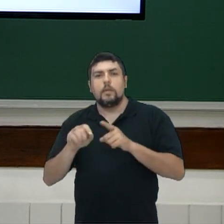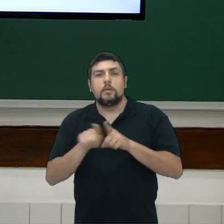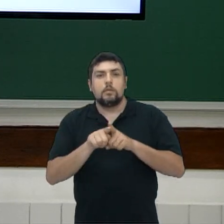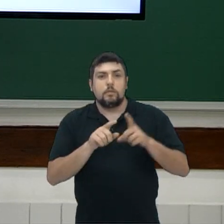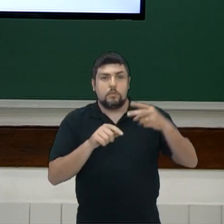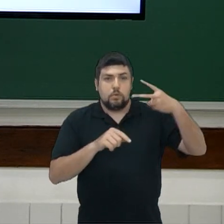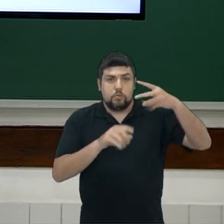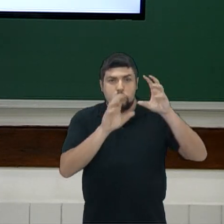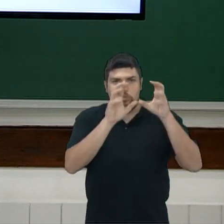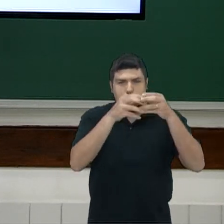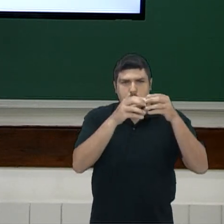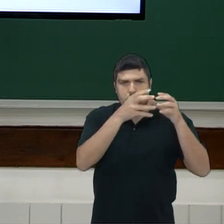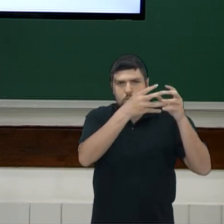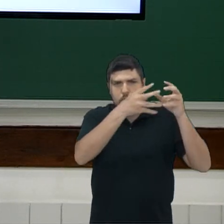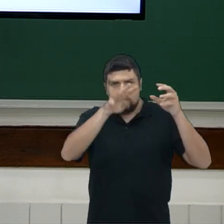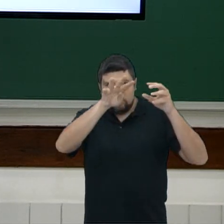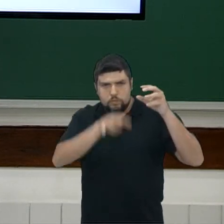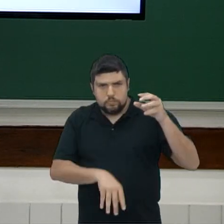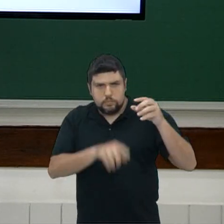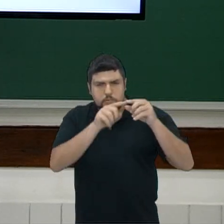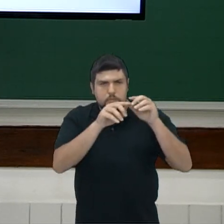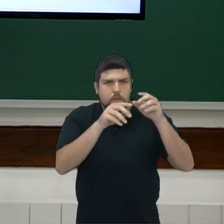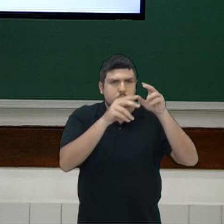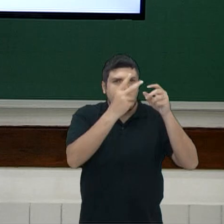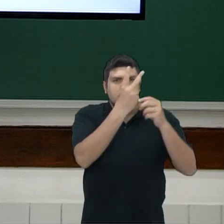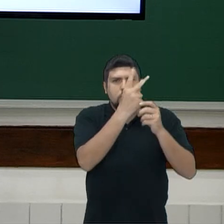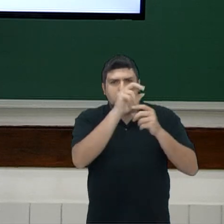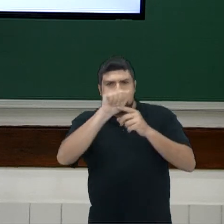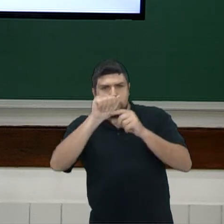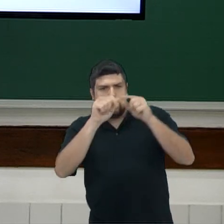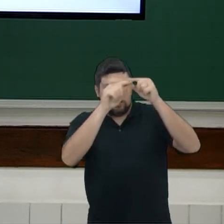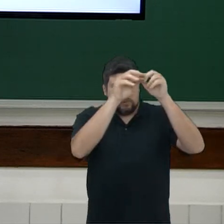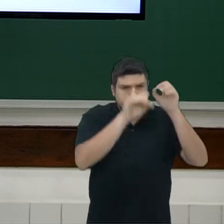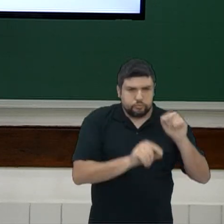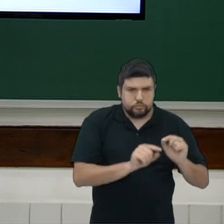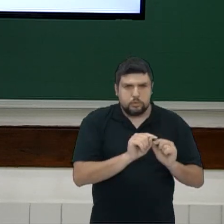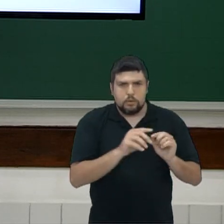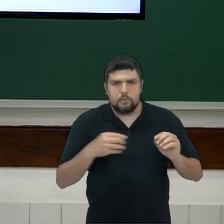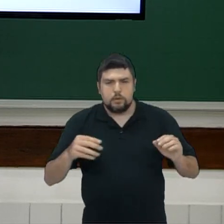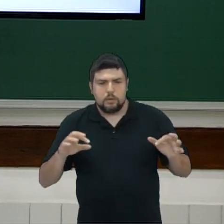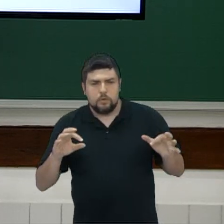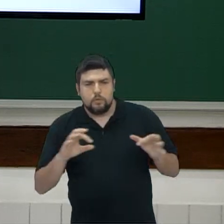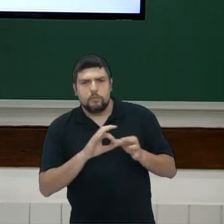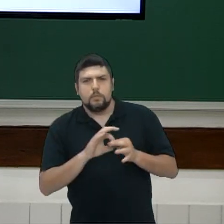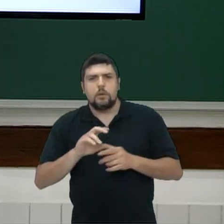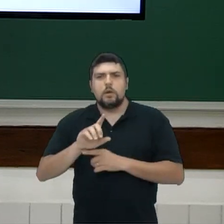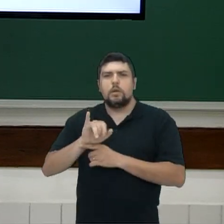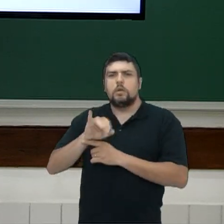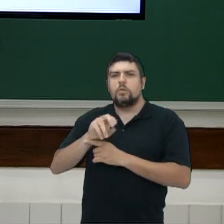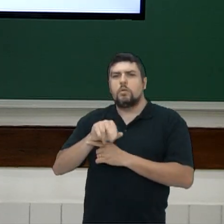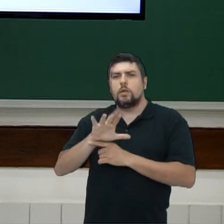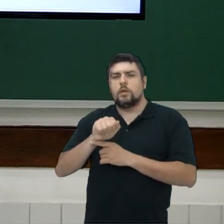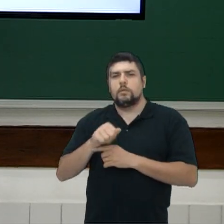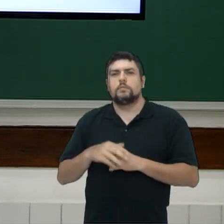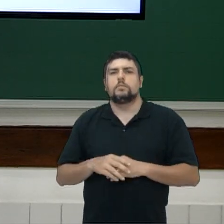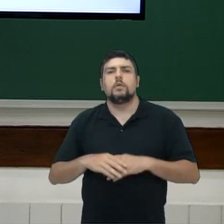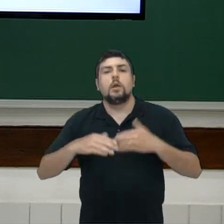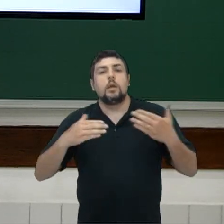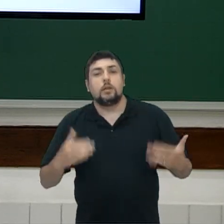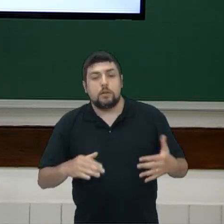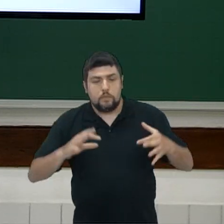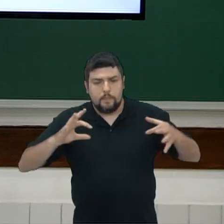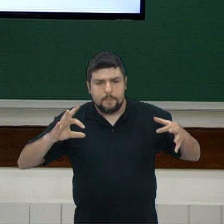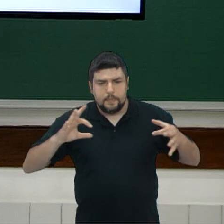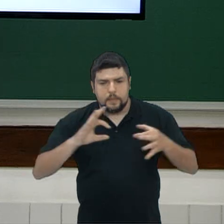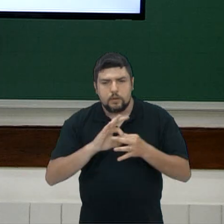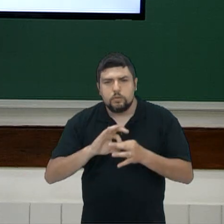periódica. Família 2A faz ligação iônica com o cloro. Portanto, os únicos dois elementos na